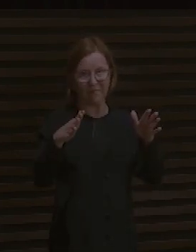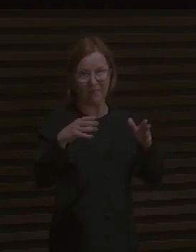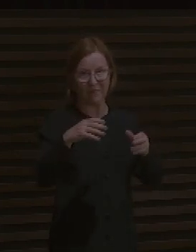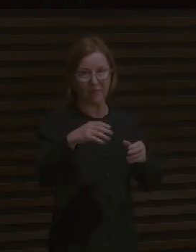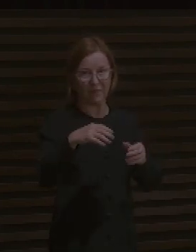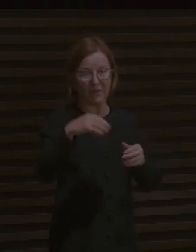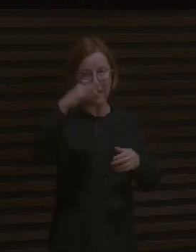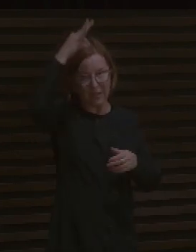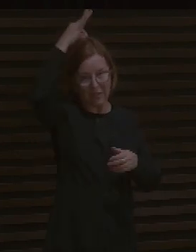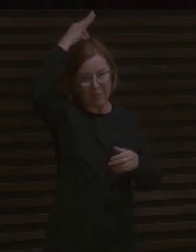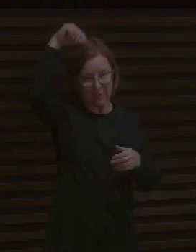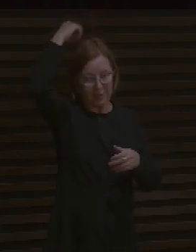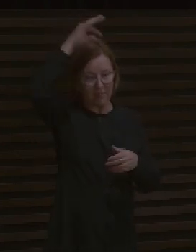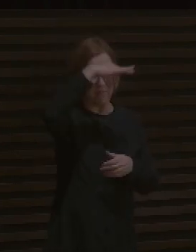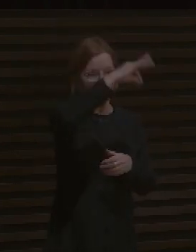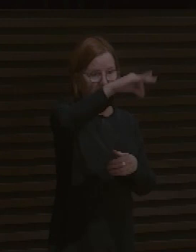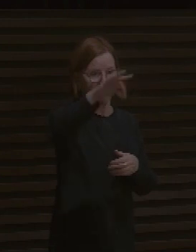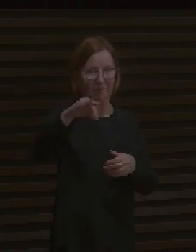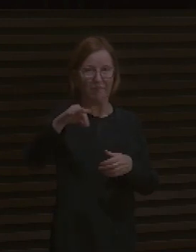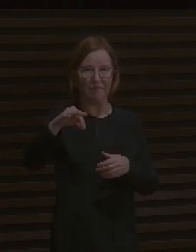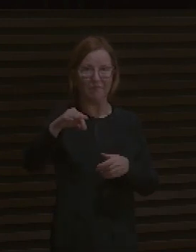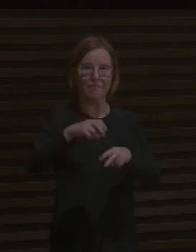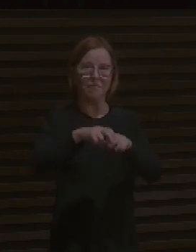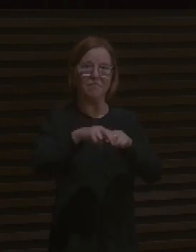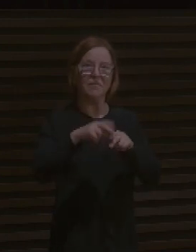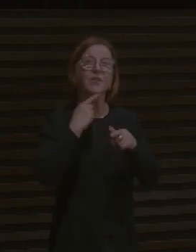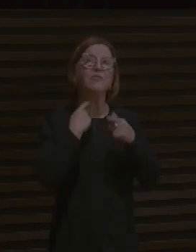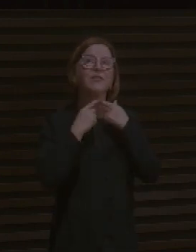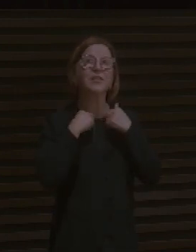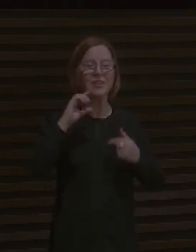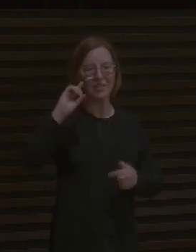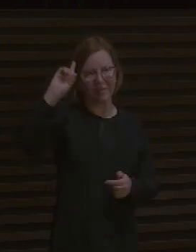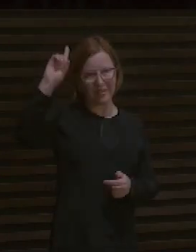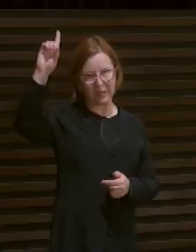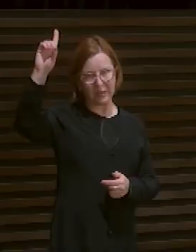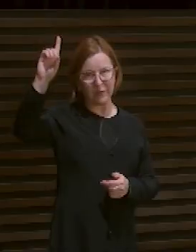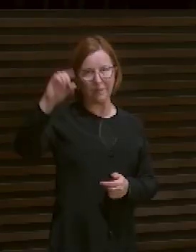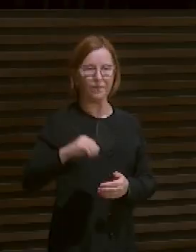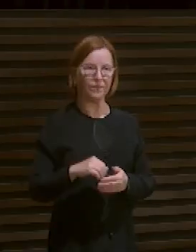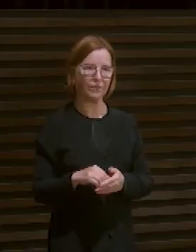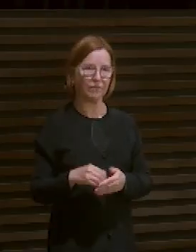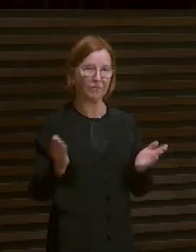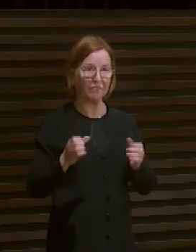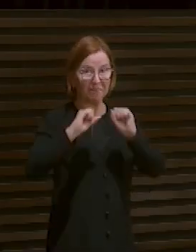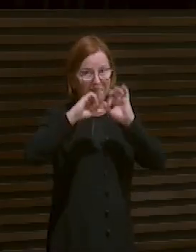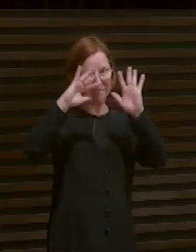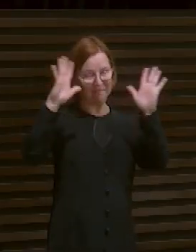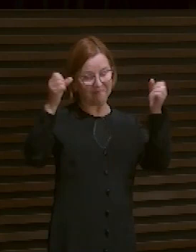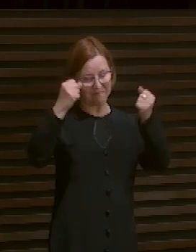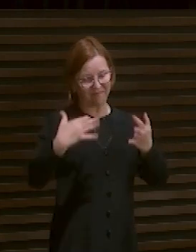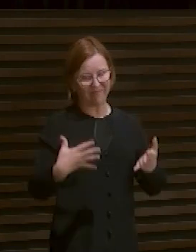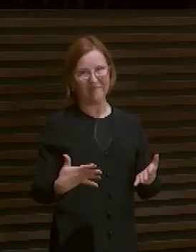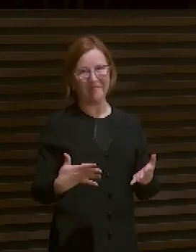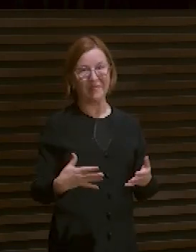do Espírito Santo segundo a sua vontade. Ele agora põe a coisa bem clara.